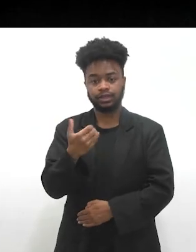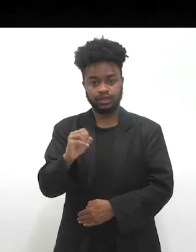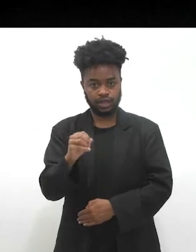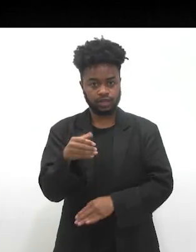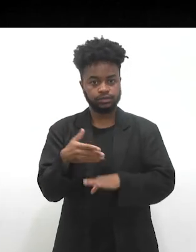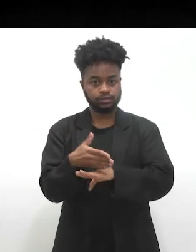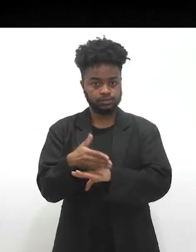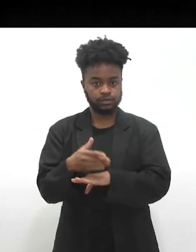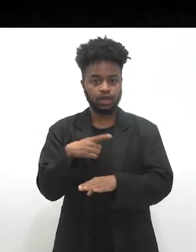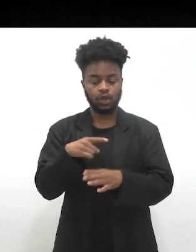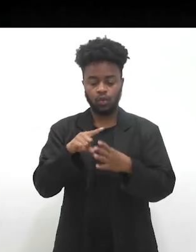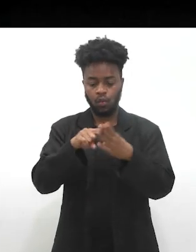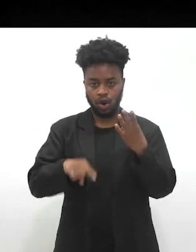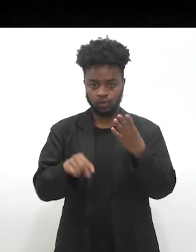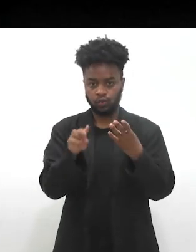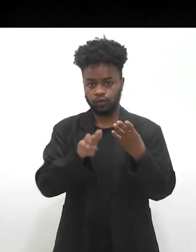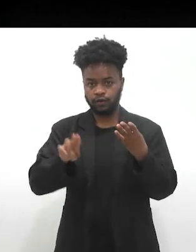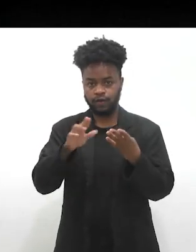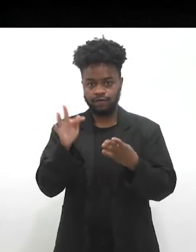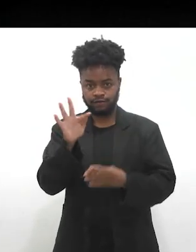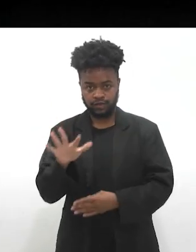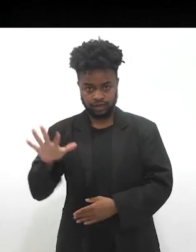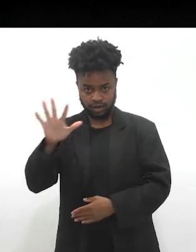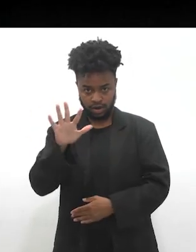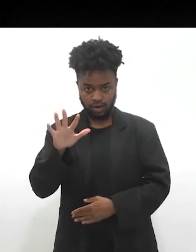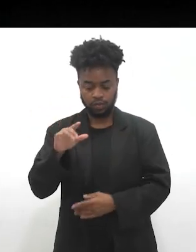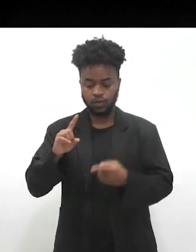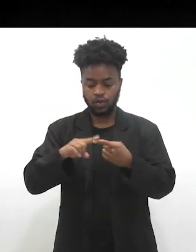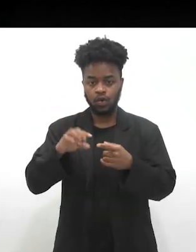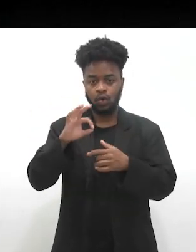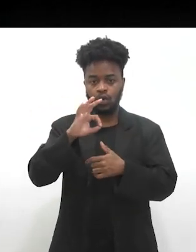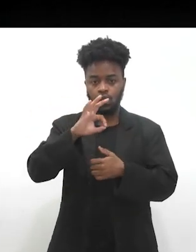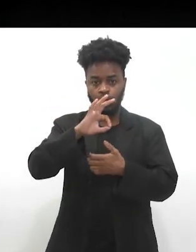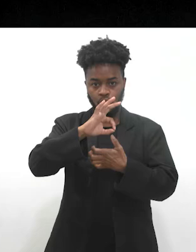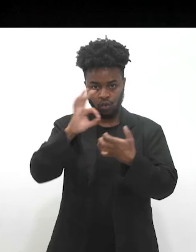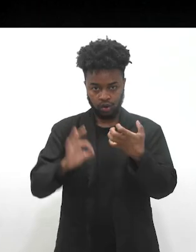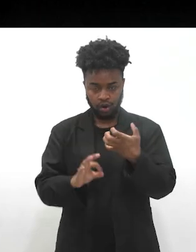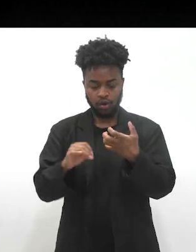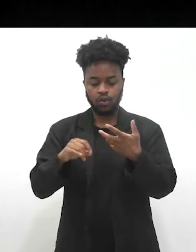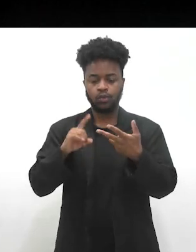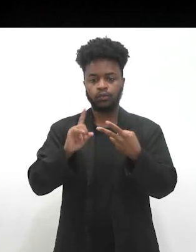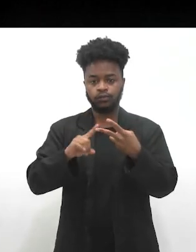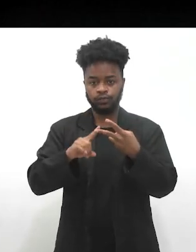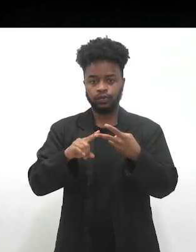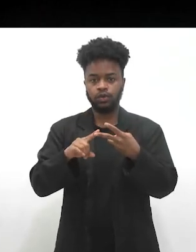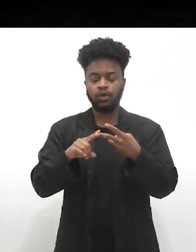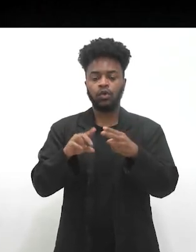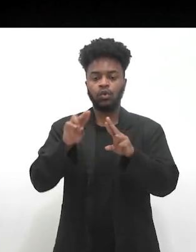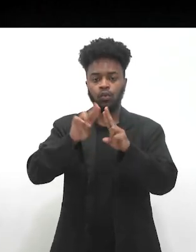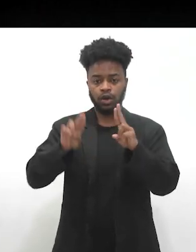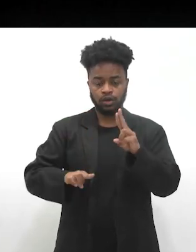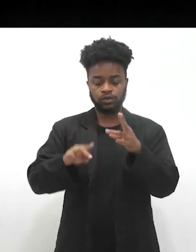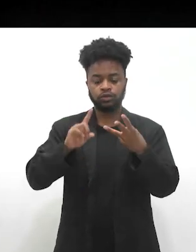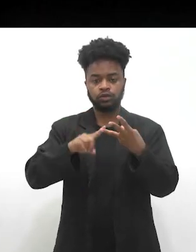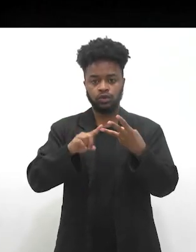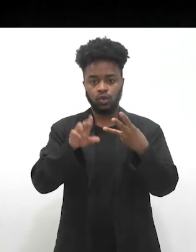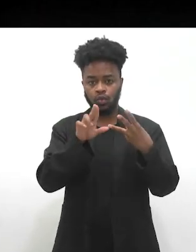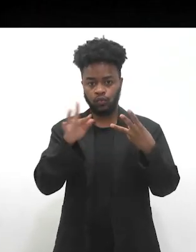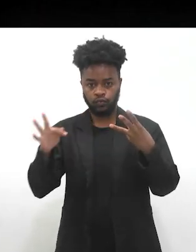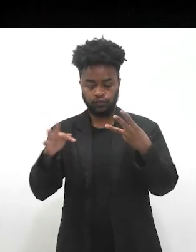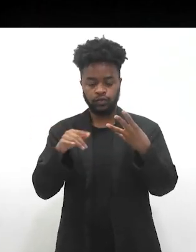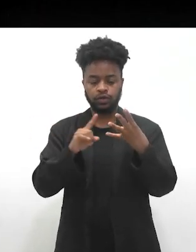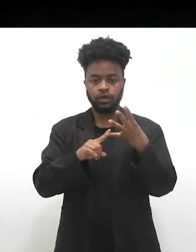São 10 instituições, as 4 universidades federais, a Rural, a UFRJ, a UF,